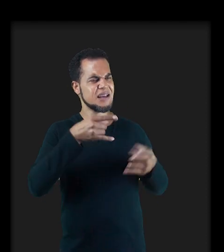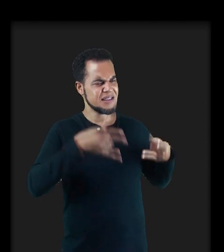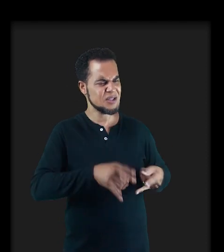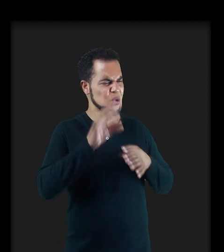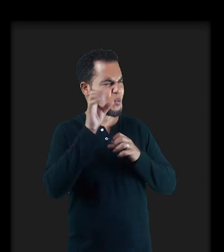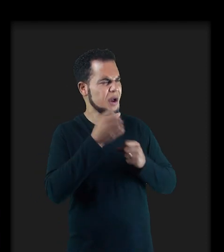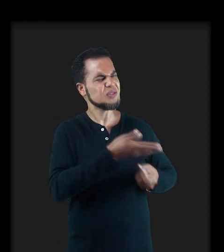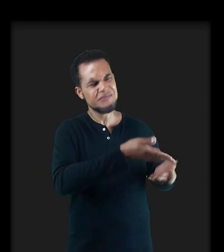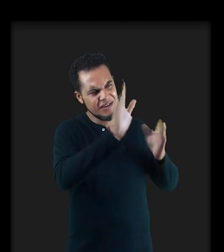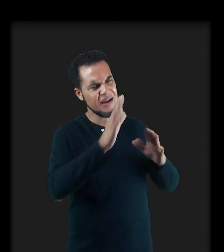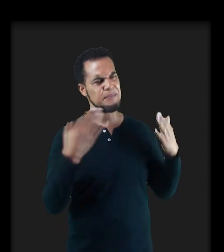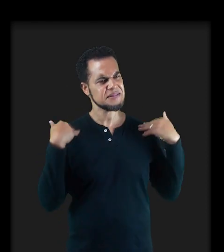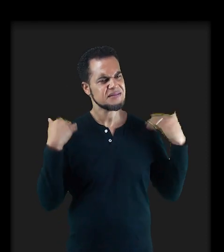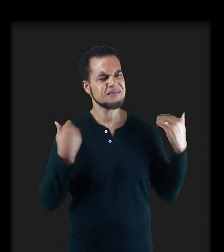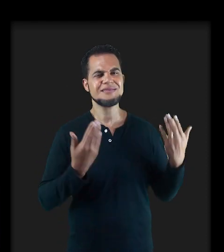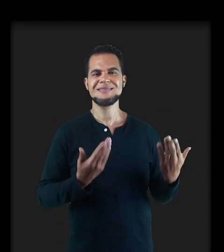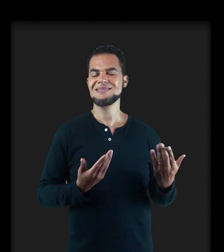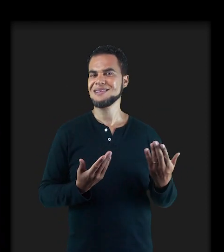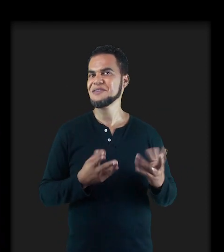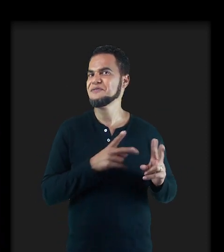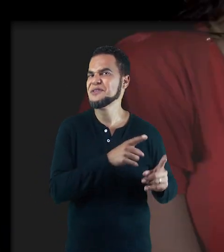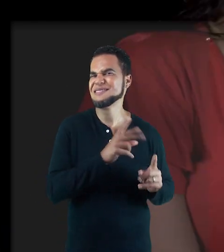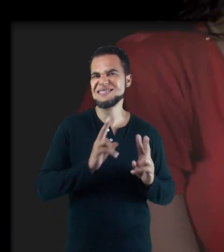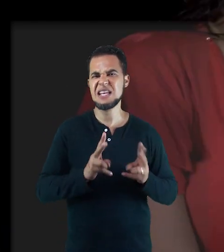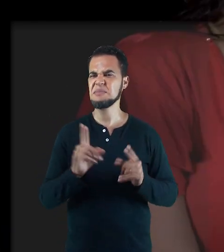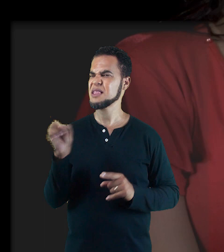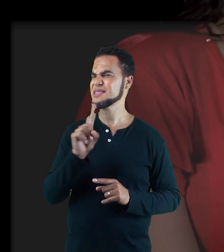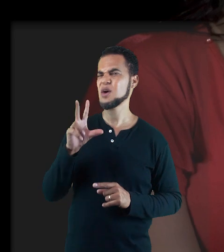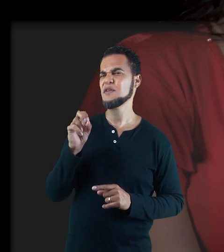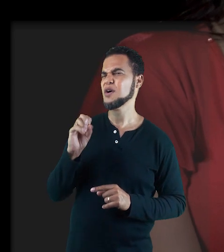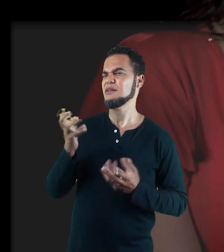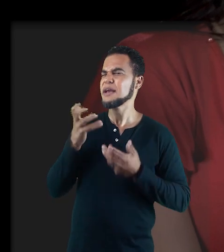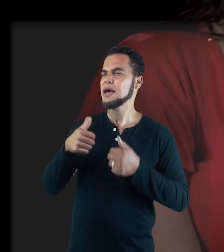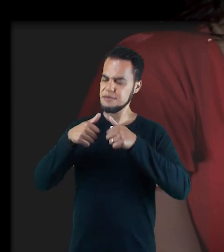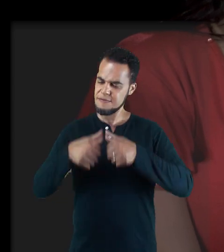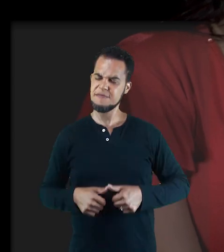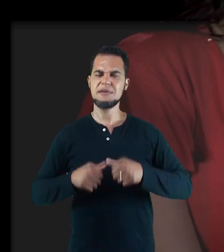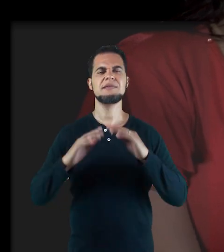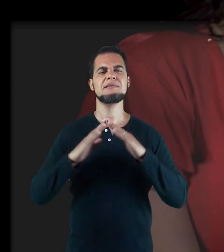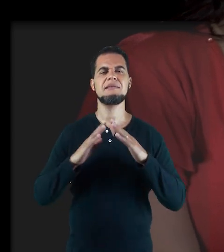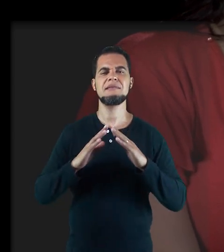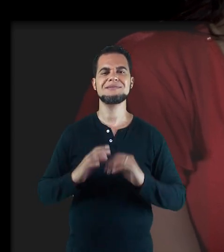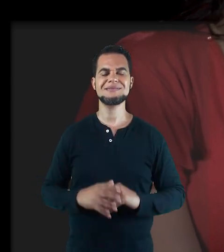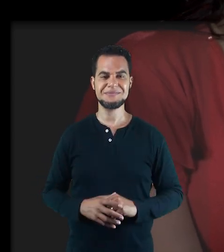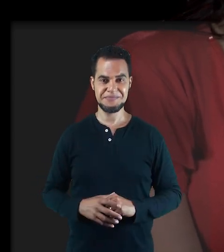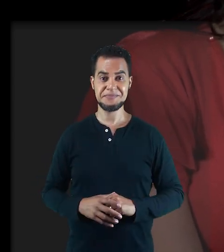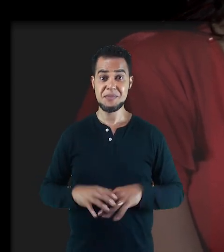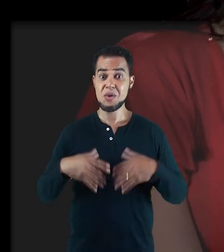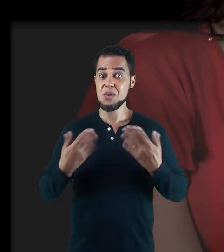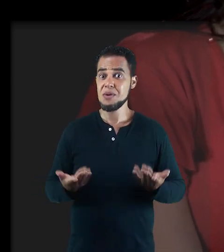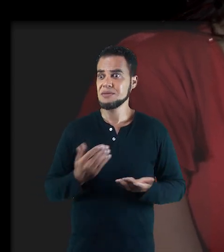sai dentro do quarto, né? Dá uma volta. Aí tu ficava, não, ó, não quero sair não. Aí